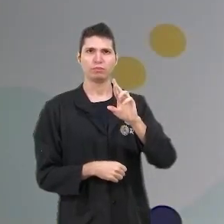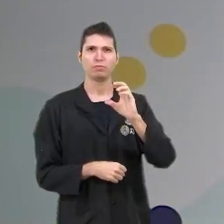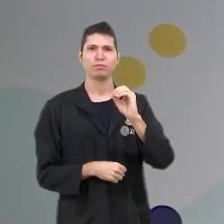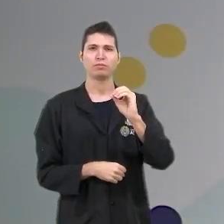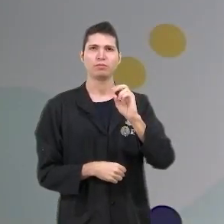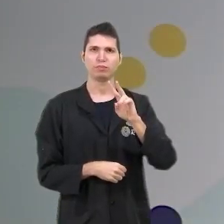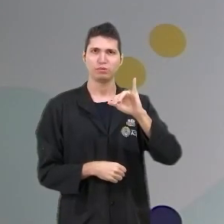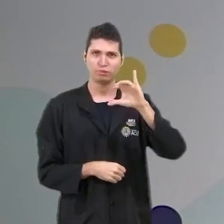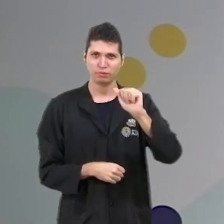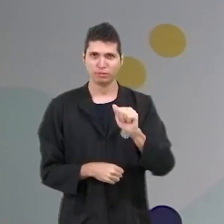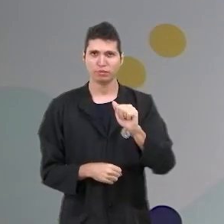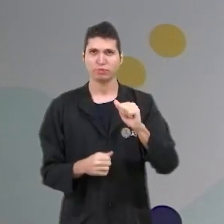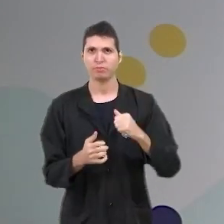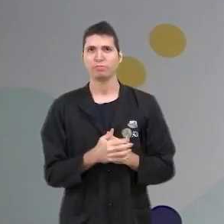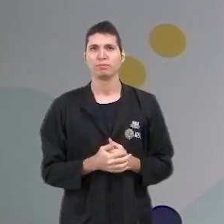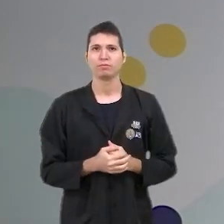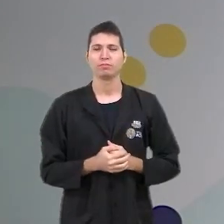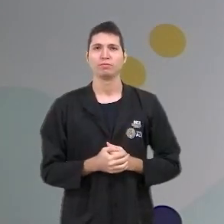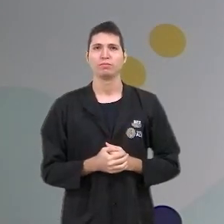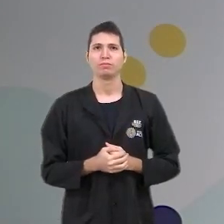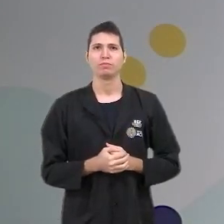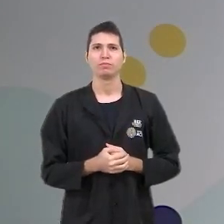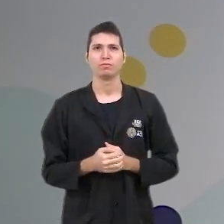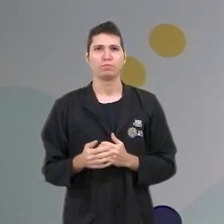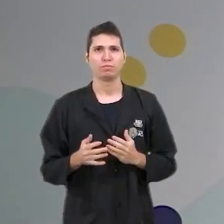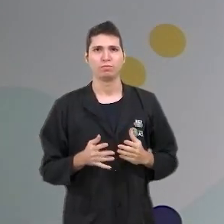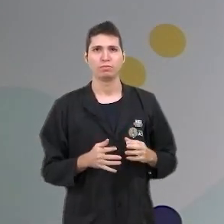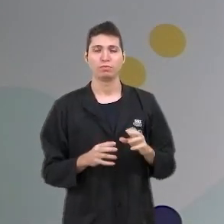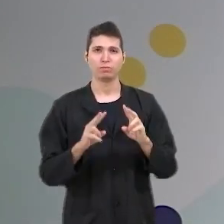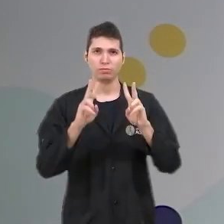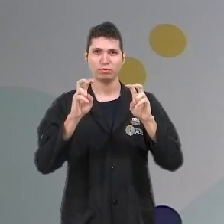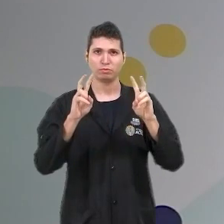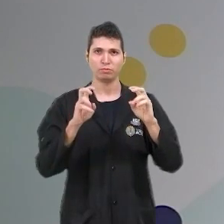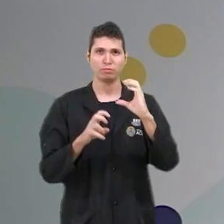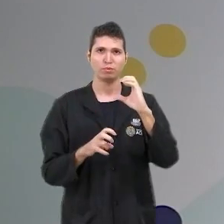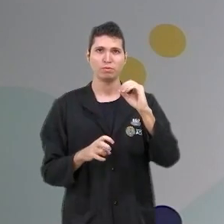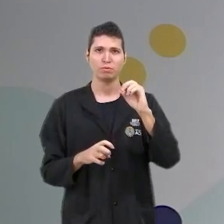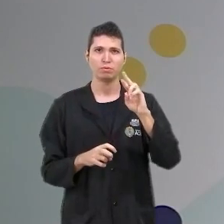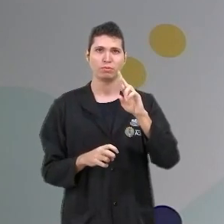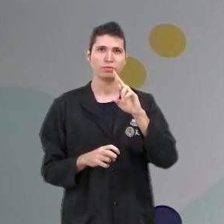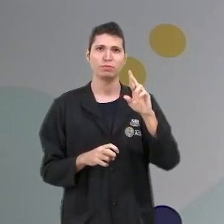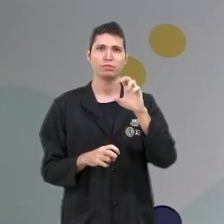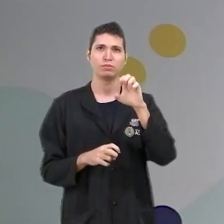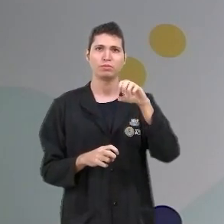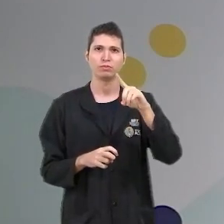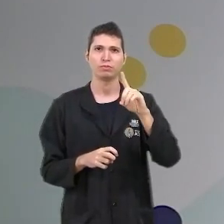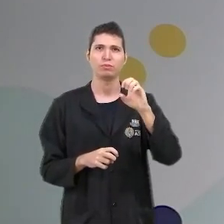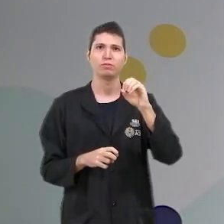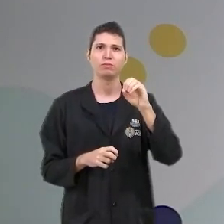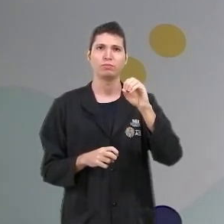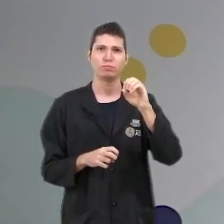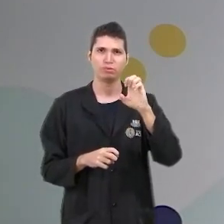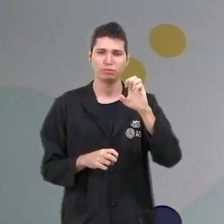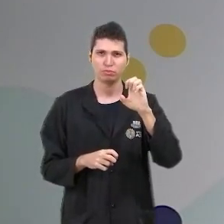ser corredor ecológico, ou corredores ecológicos. Vocês vão ver agora